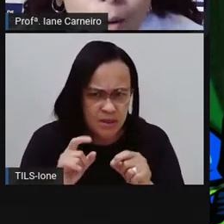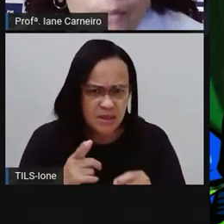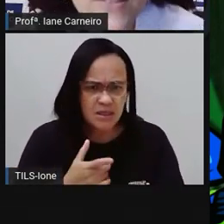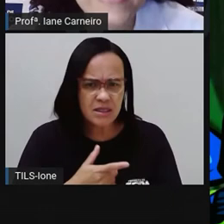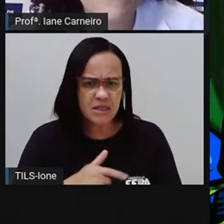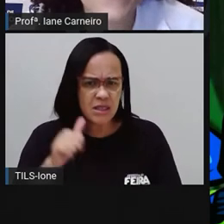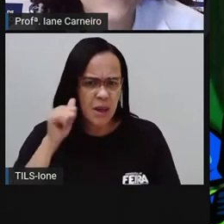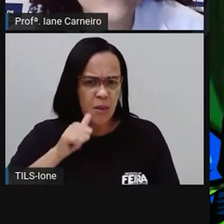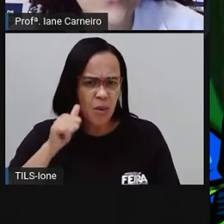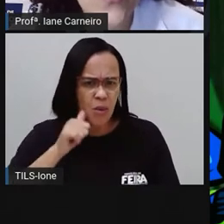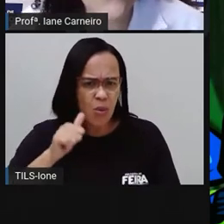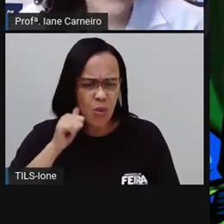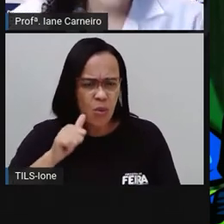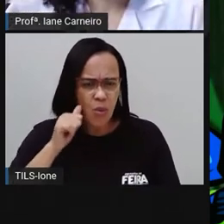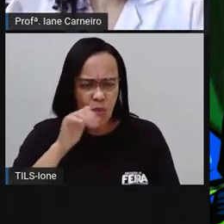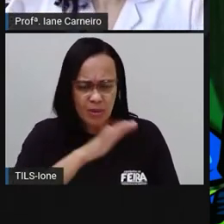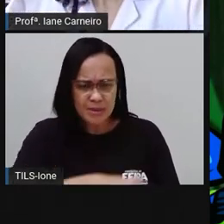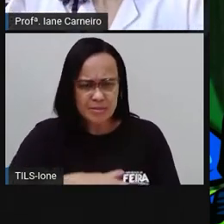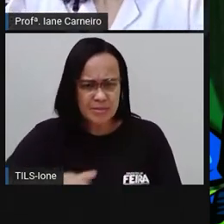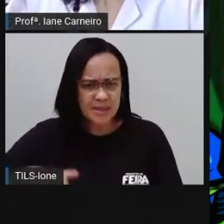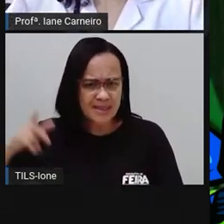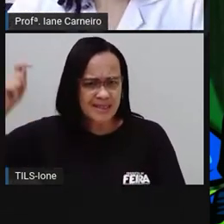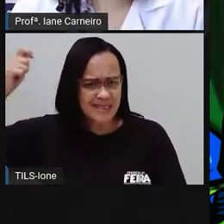menina escovando os cabelos com uma